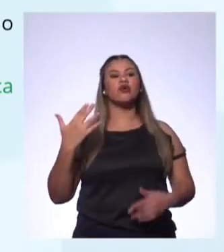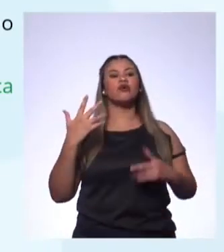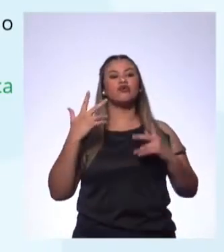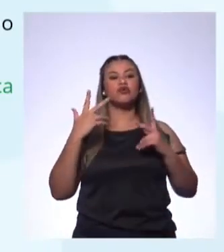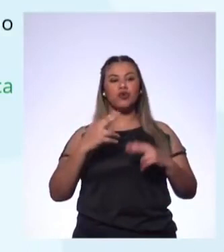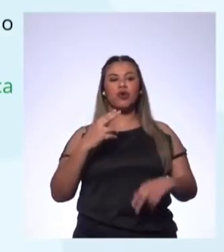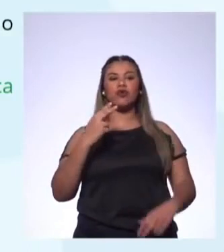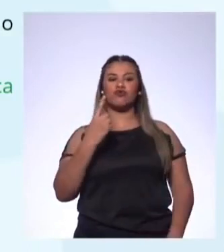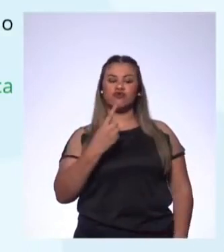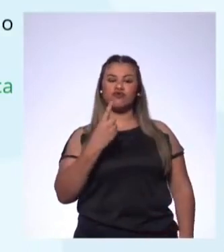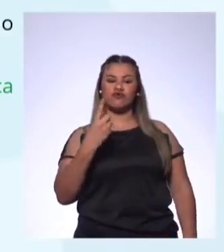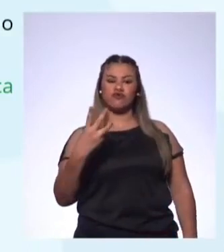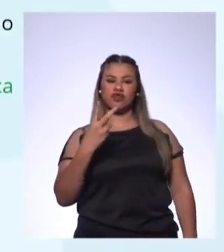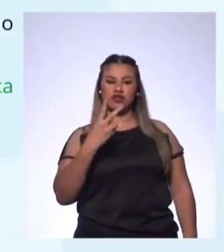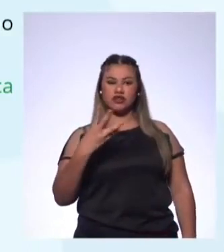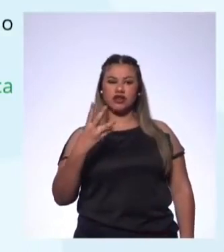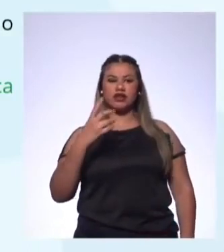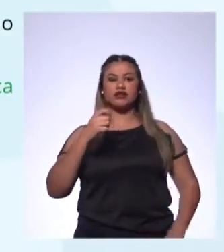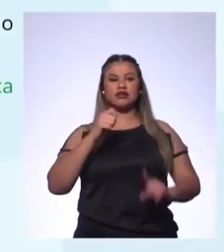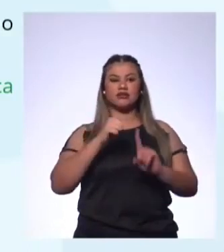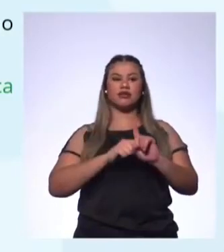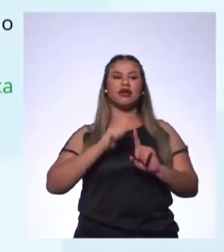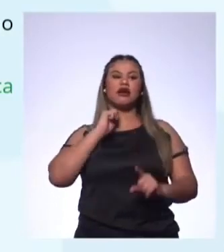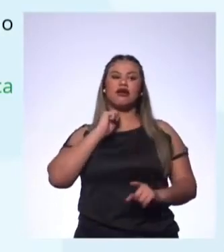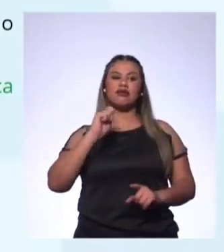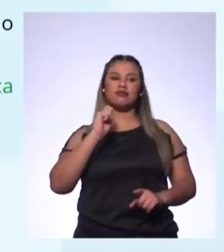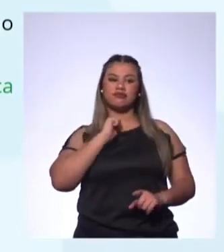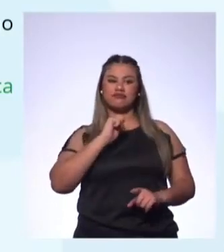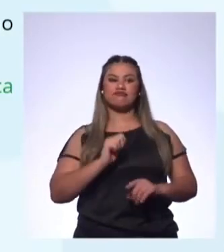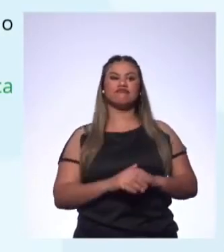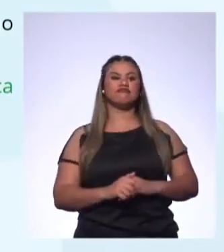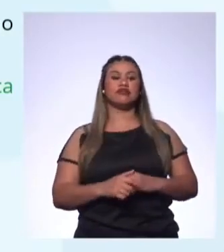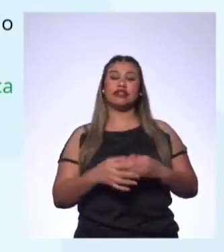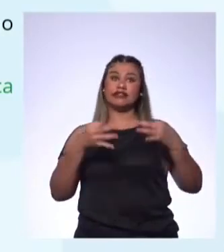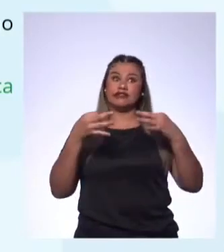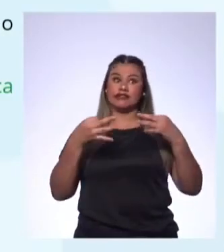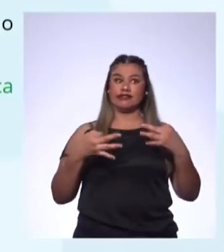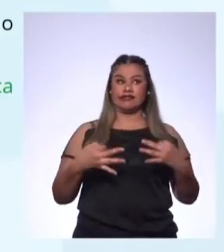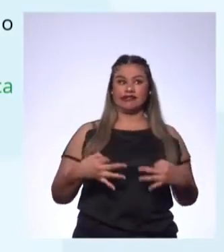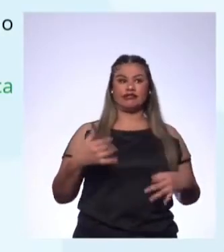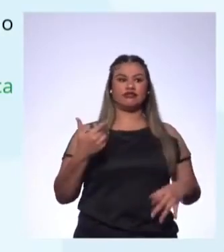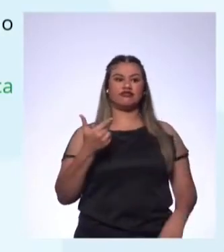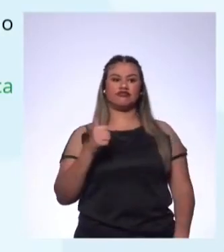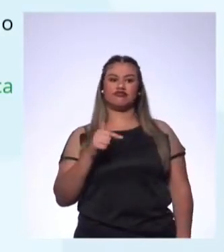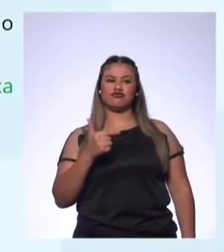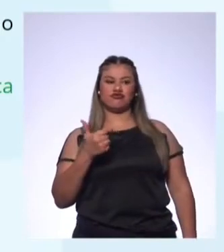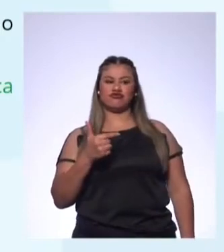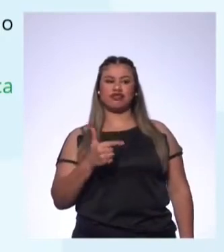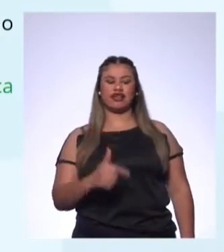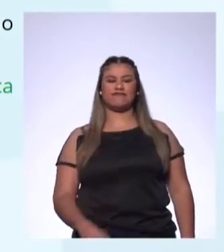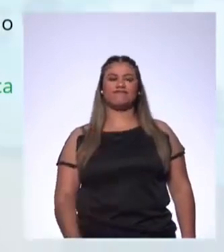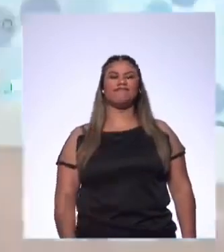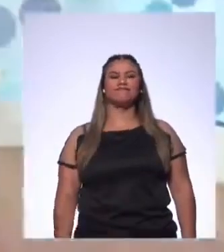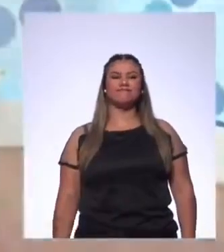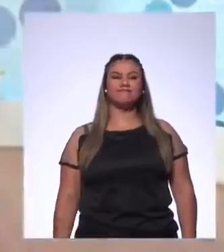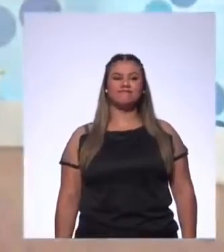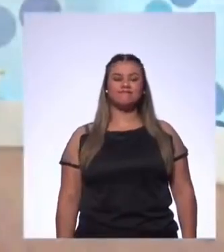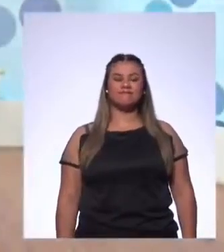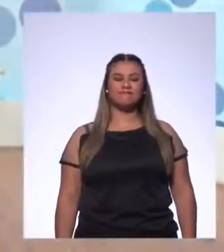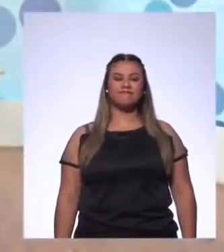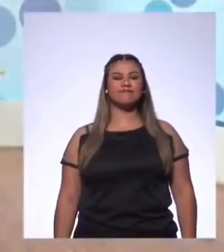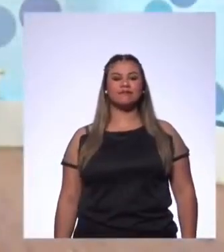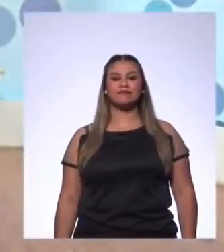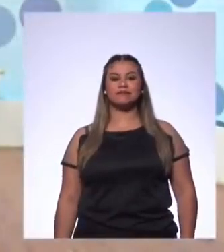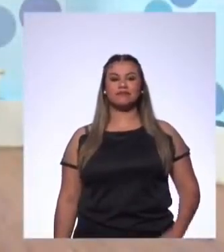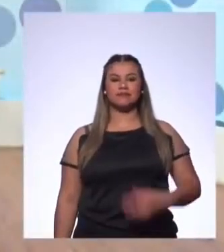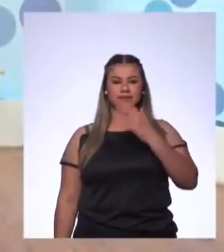uma coisa que a gente encontra na literatura, né? A gente também não tem certeza. É, estimativa, né? Uhum, ok. E a